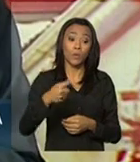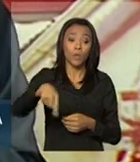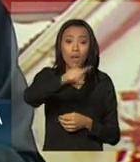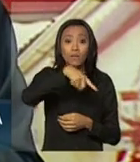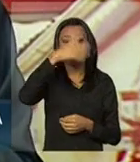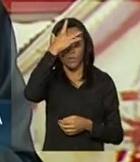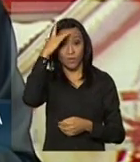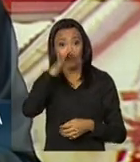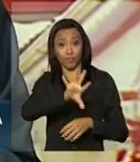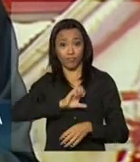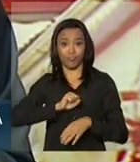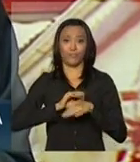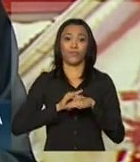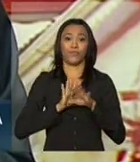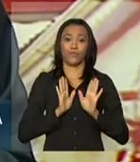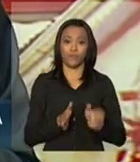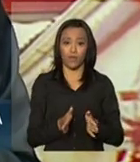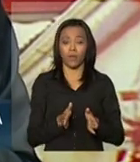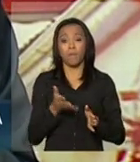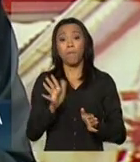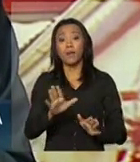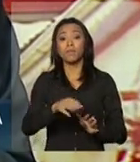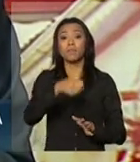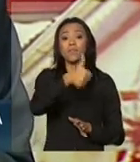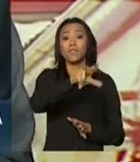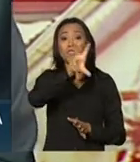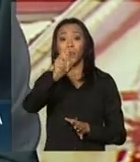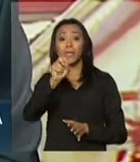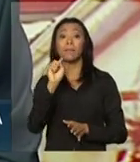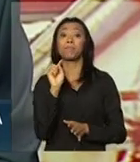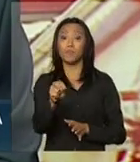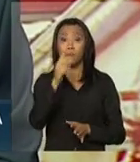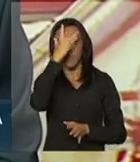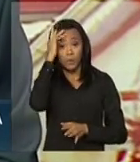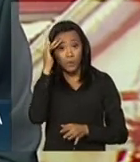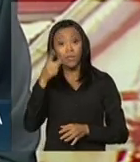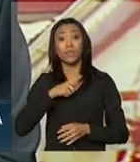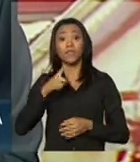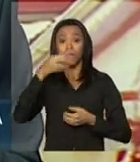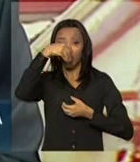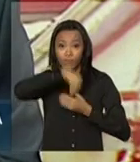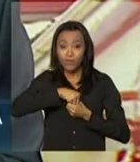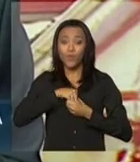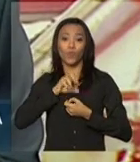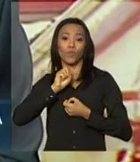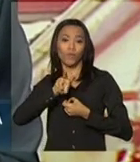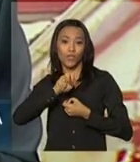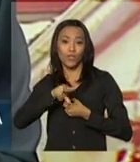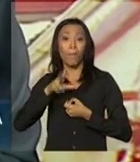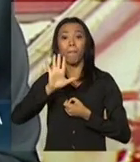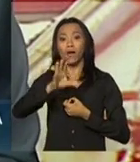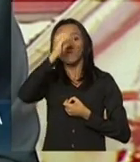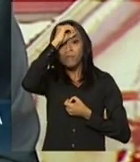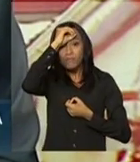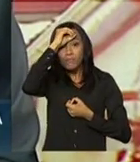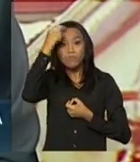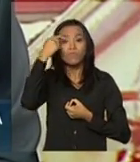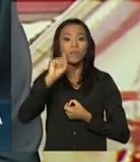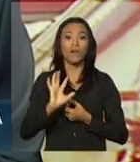pessoas. Mas ainda temos cerca de 150 mil brasileiros que são portadores do vírus e que não têm conhecimento dessa